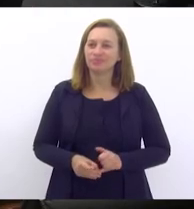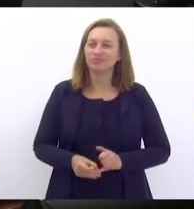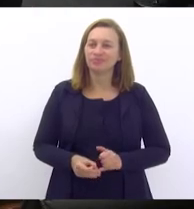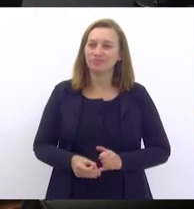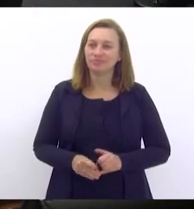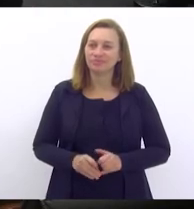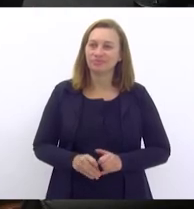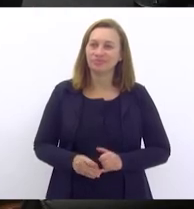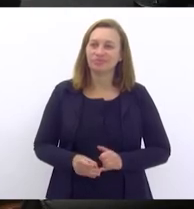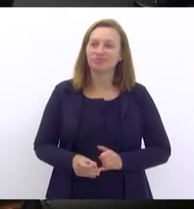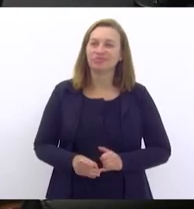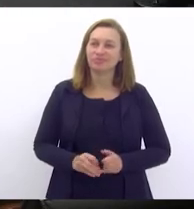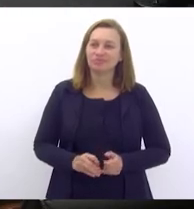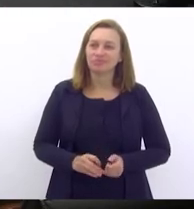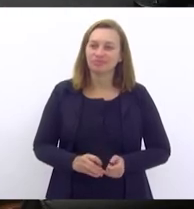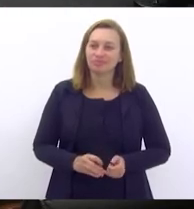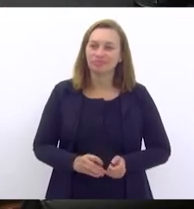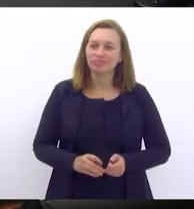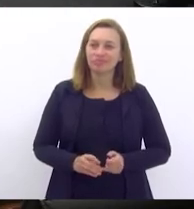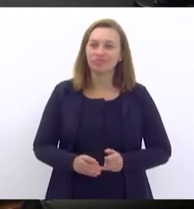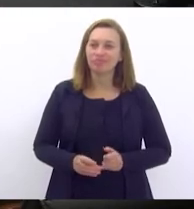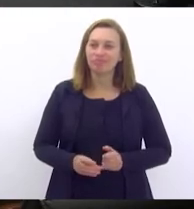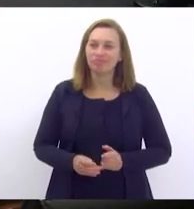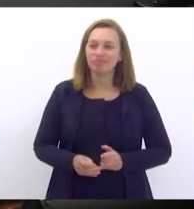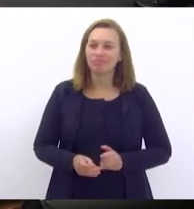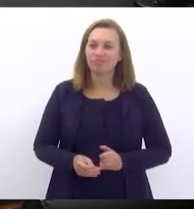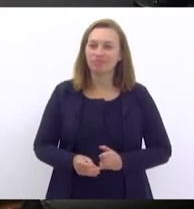Deputado Douglas Ruas.